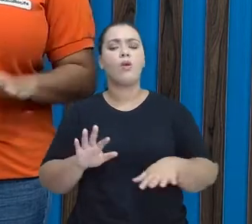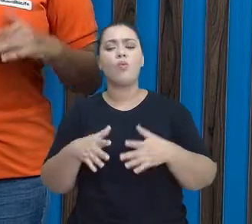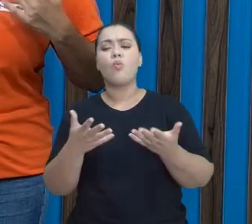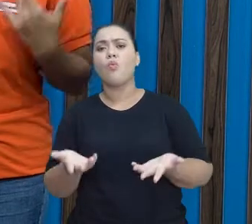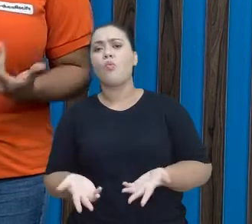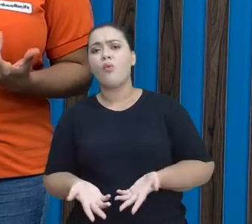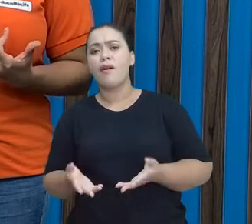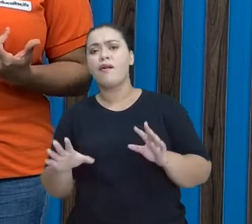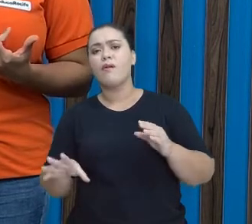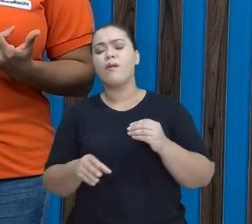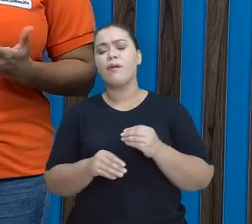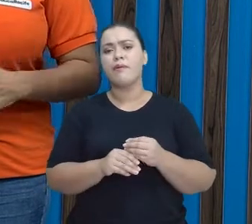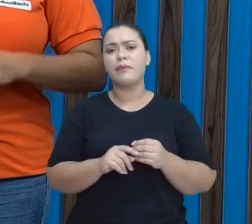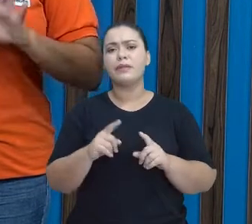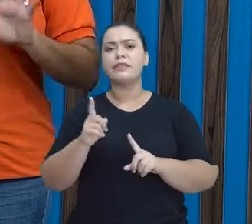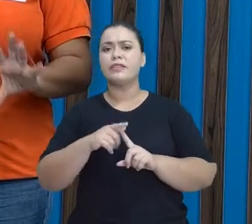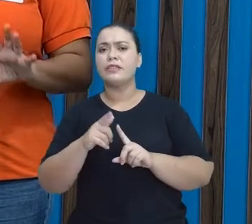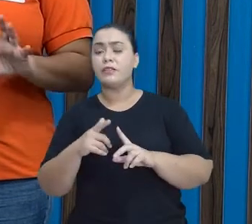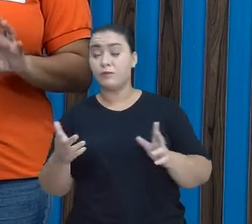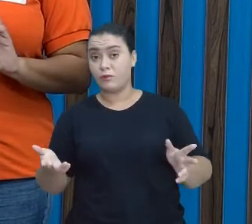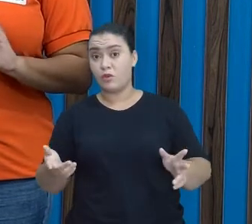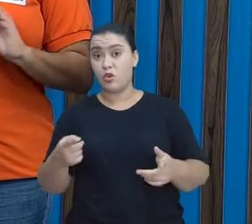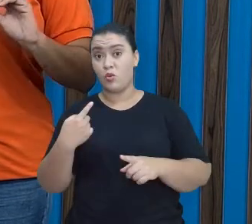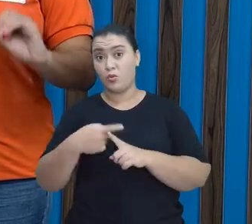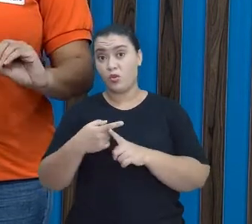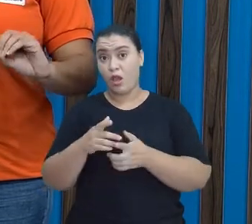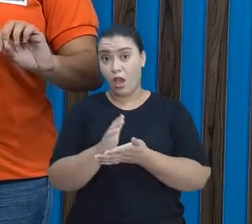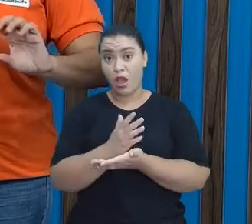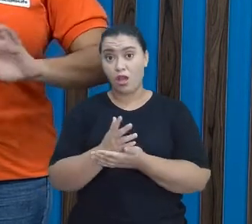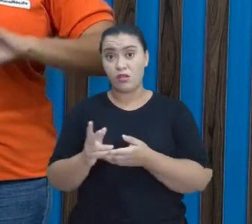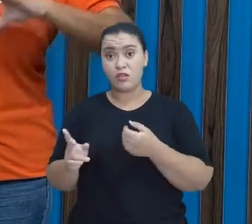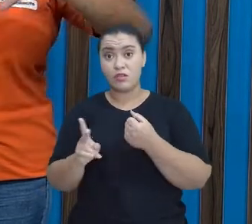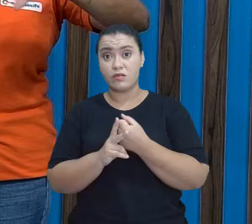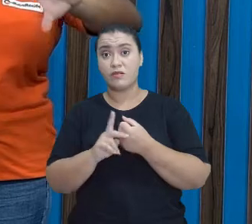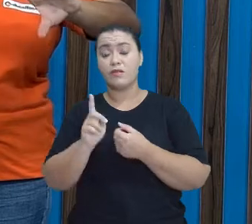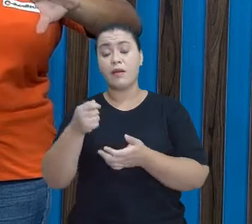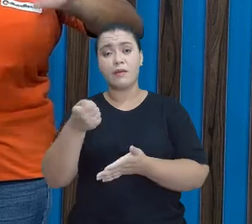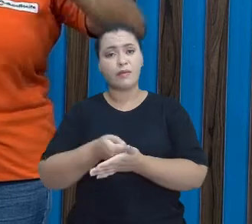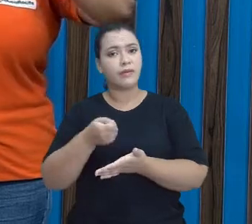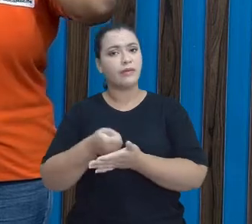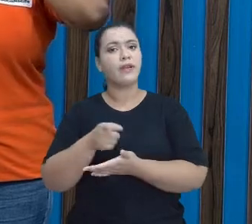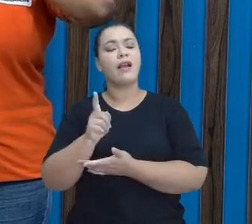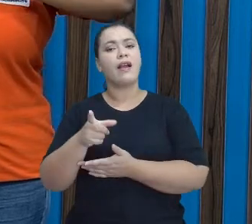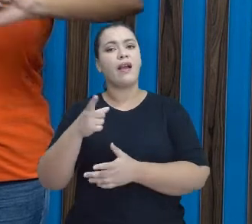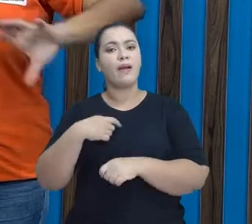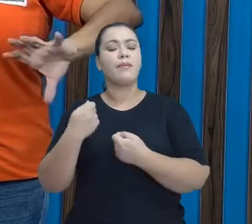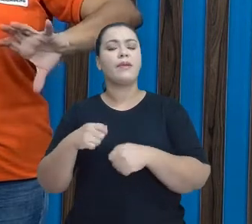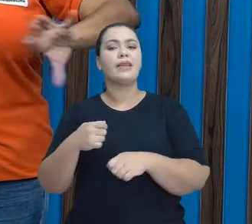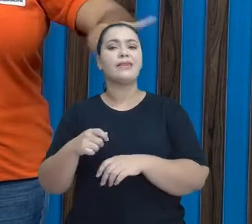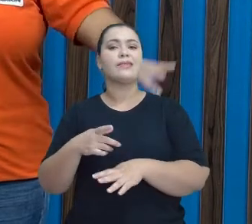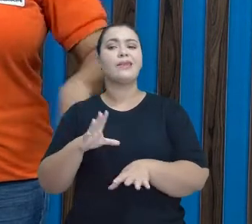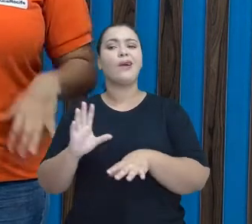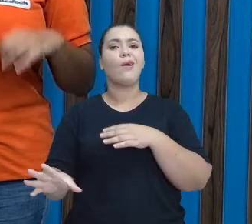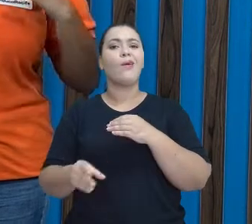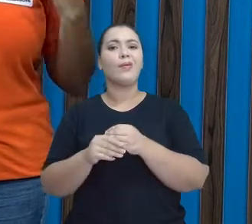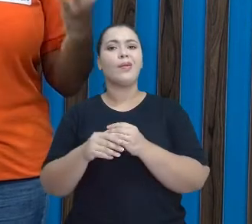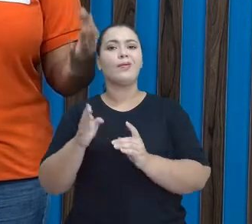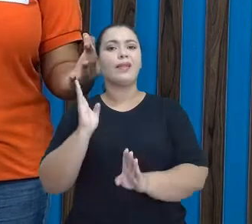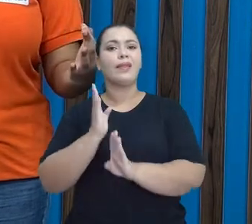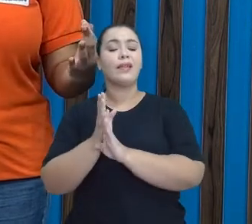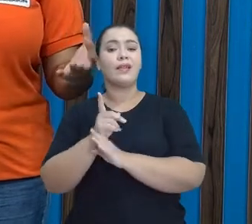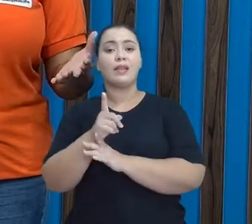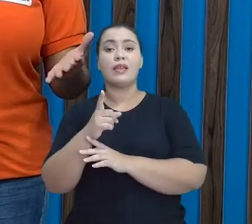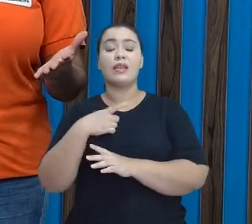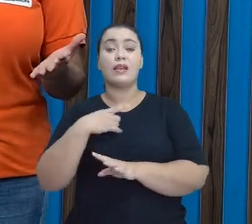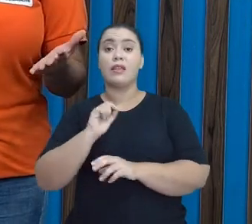complementos, quais complementos. Porque alguns verbos eles vão exigir um complemento direto, ou seja, aquele que não vai exigir uma